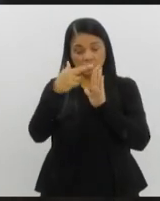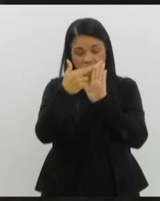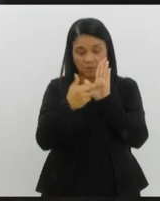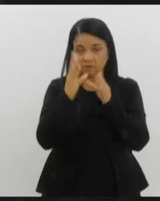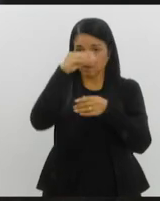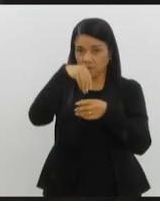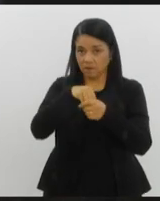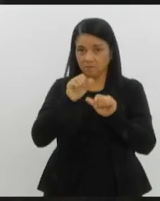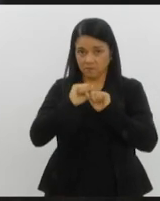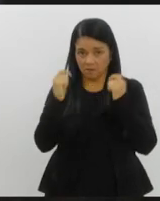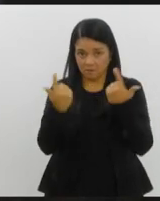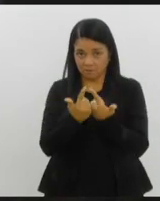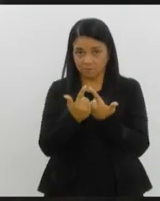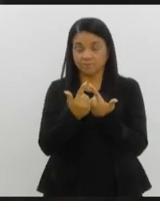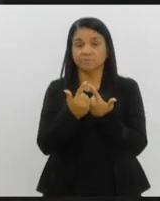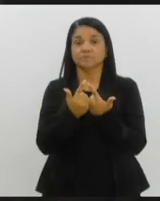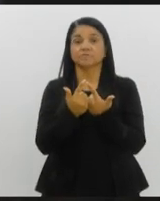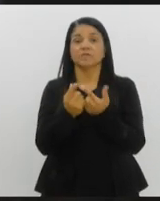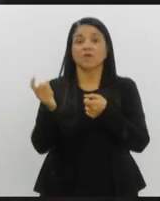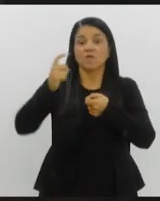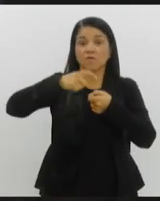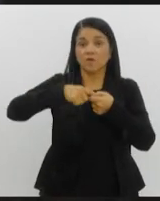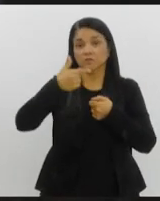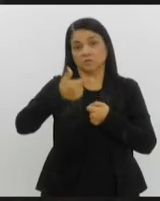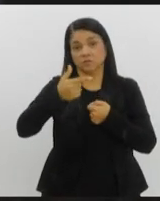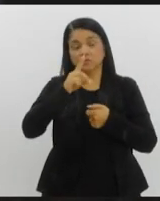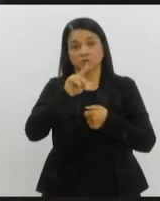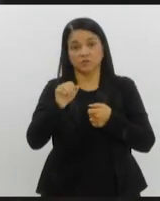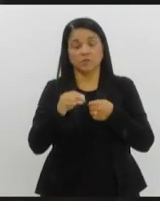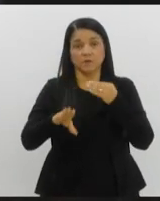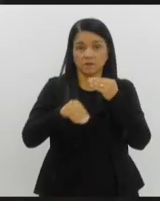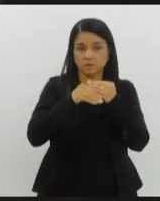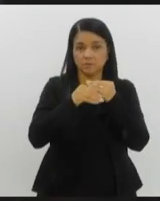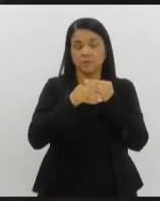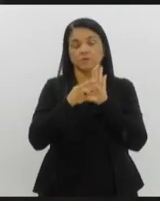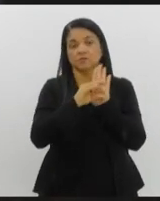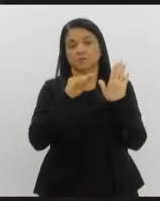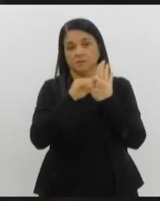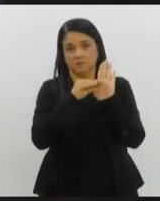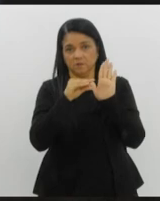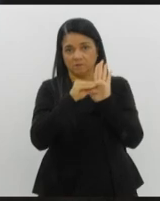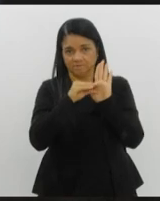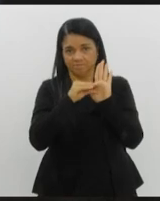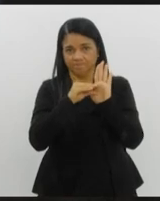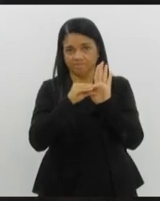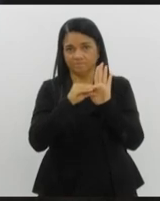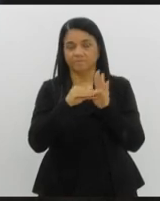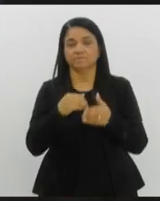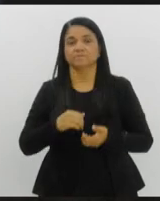Rio de Janeiro. Retorna o segundo dia para o recebimento de emendas.